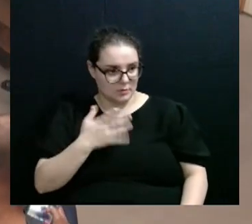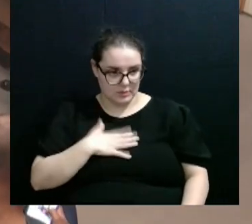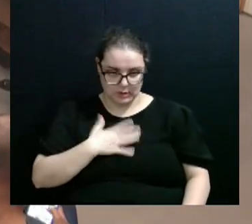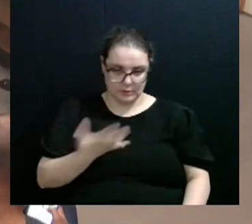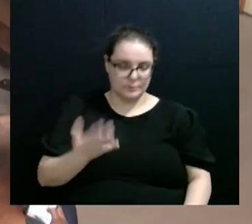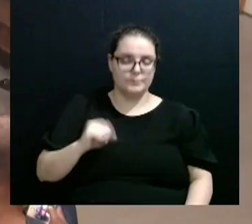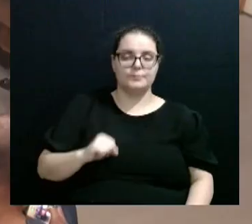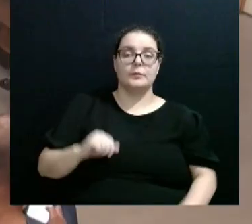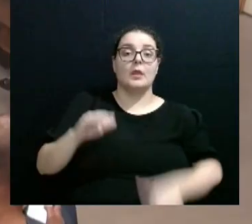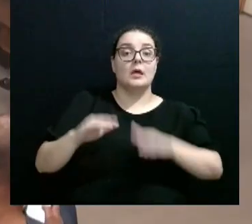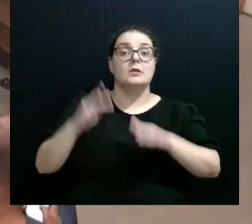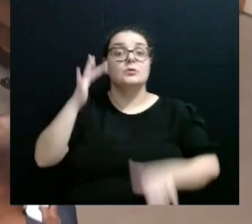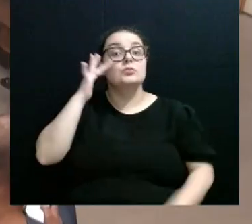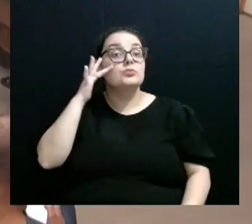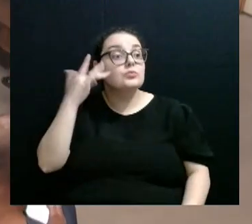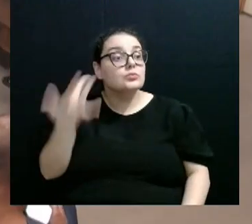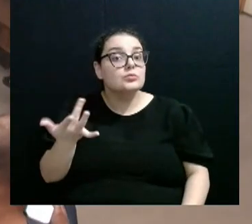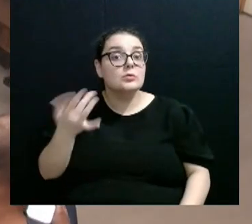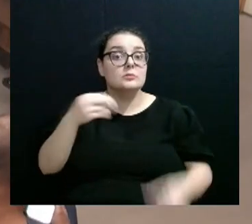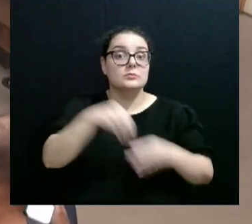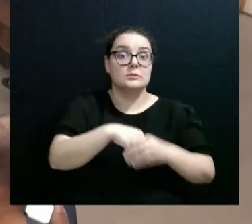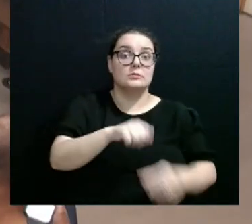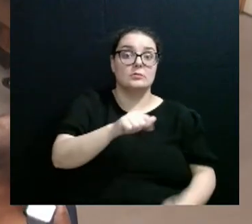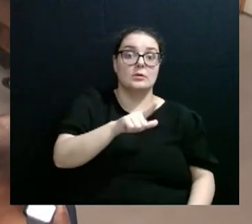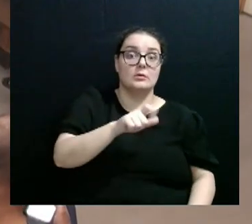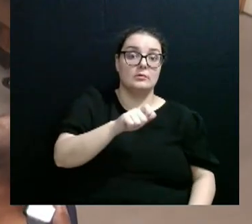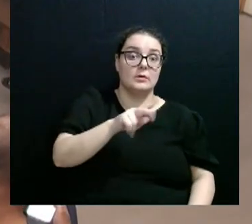ele nem sabe se consta. Eu não sei se consta no alvará dos